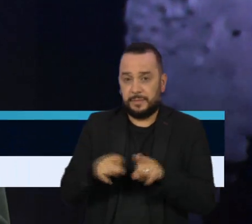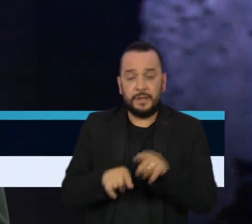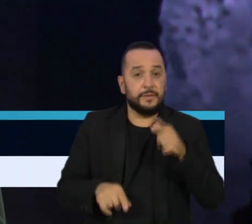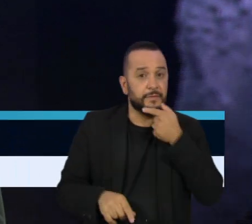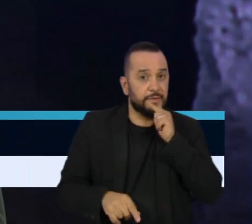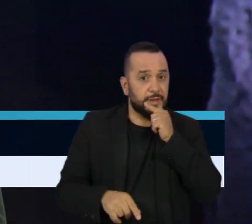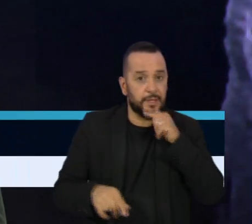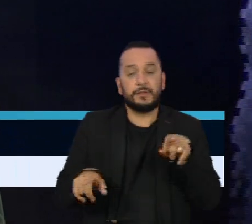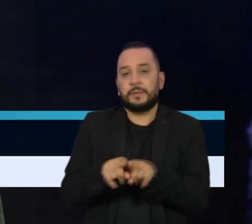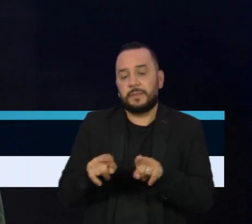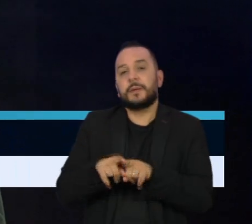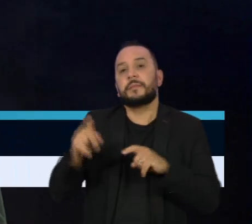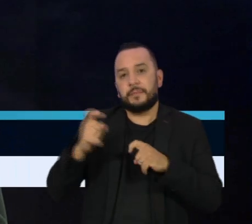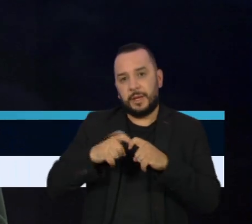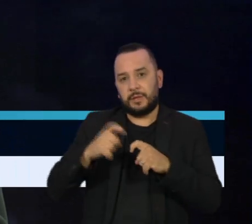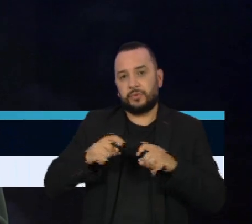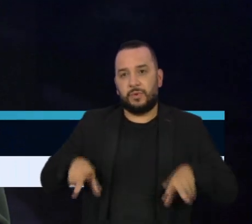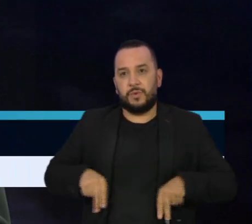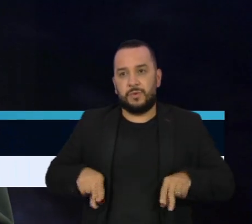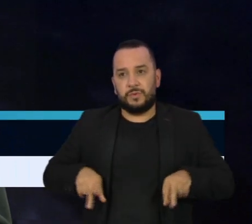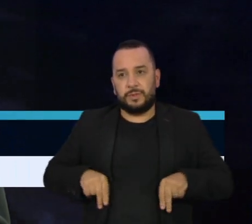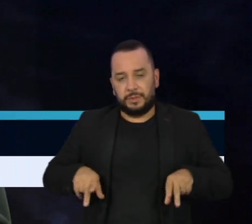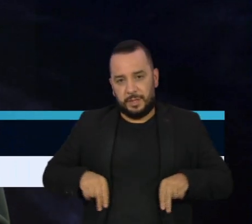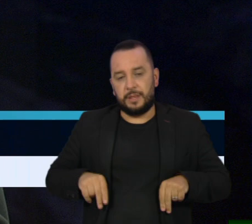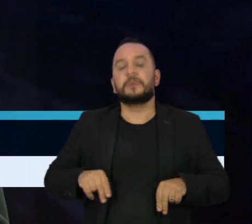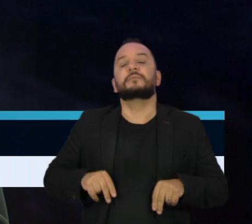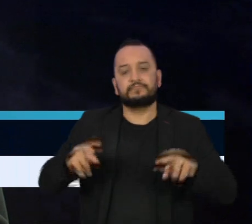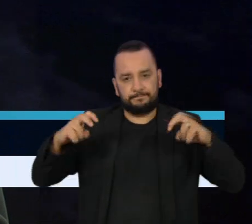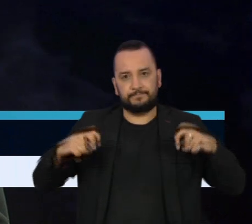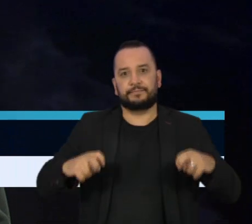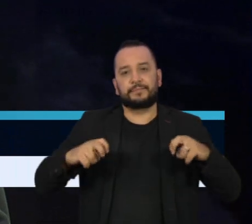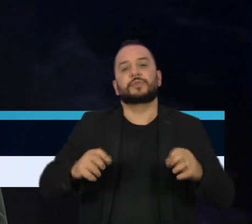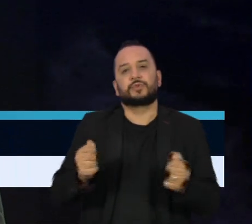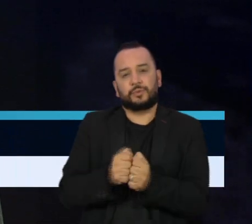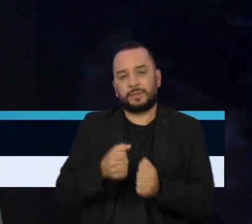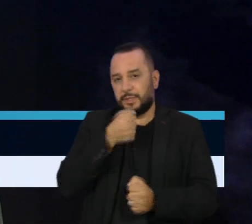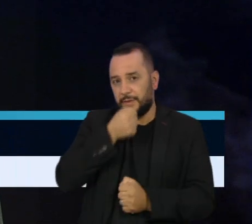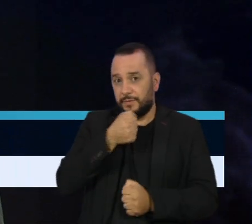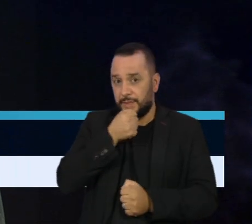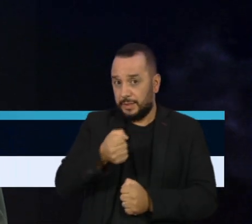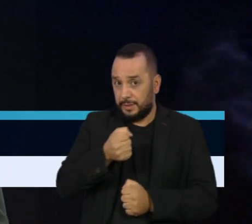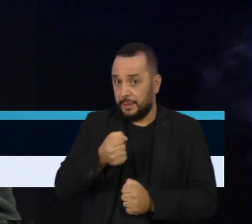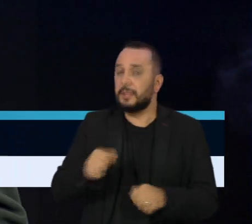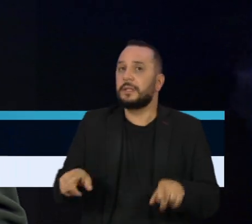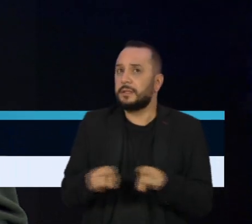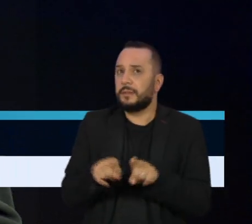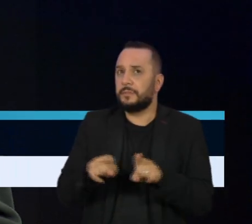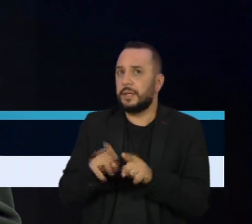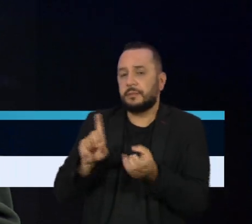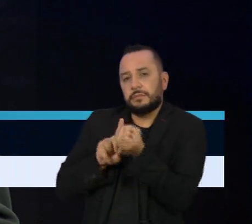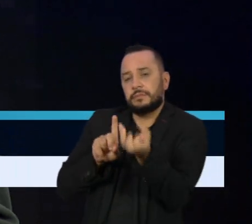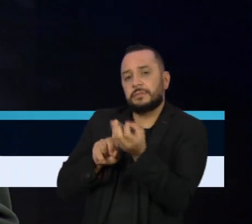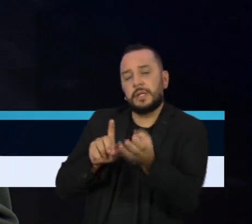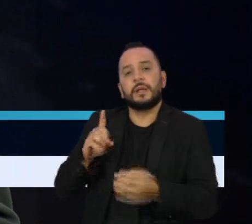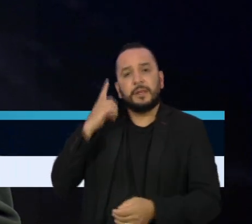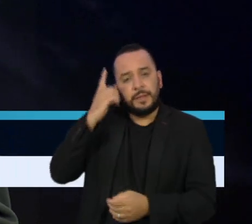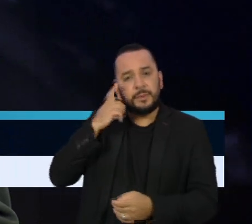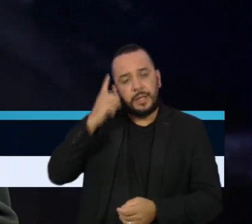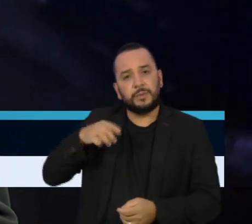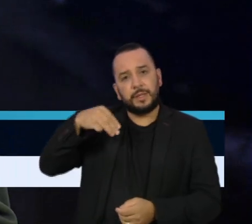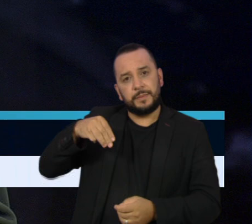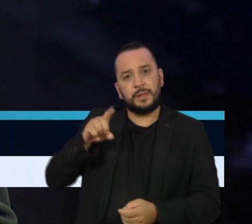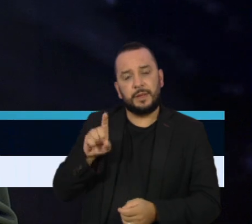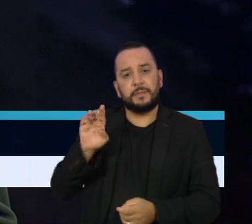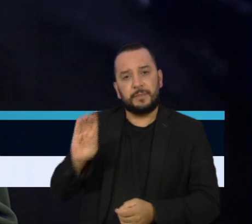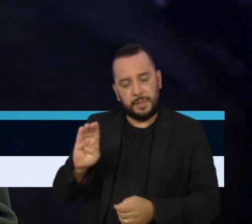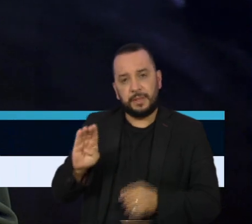Villa e o médico sanitarista Gonçalo a vacina participam na entrevista eles comentam ainda o depoimento do deputado estadual do PMDB